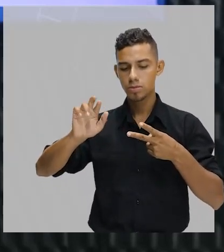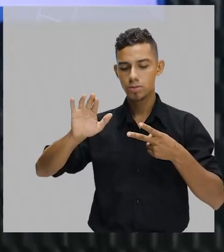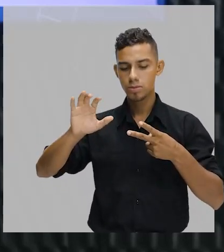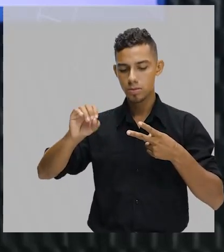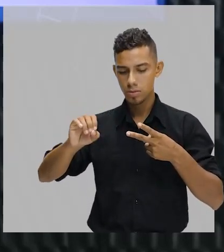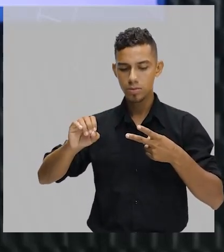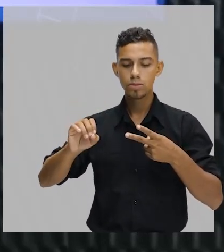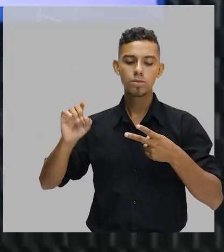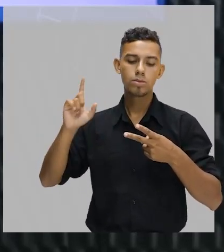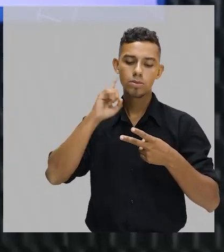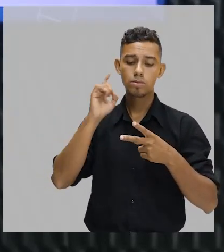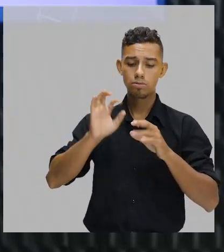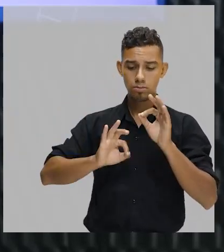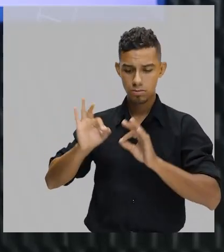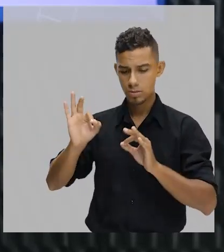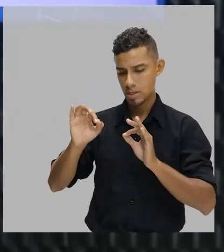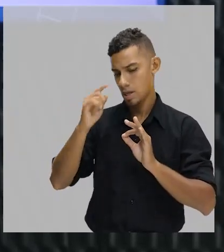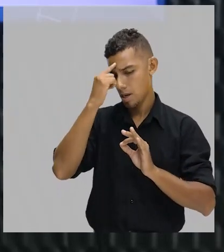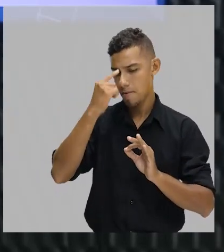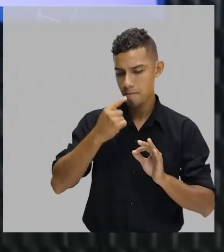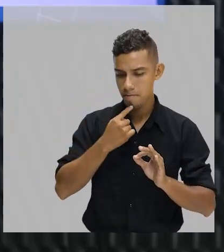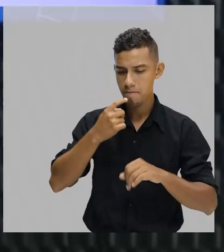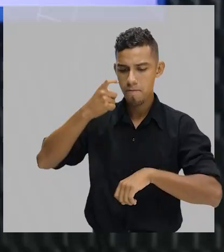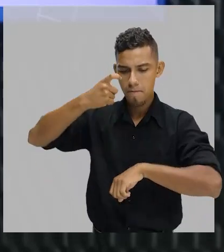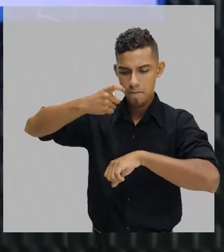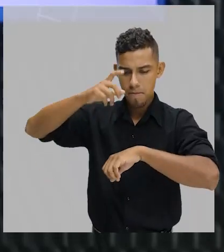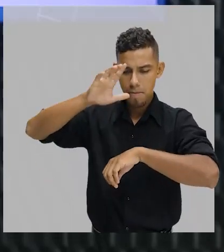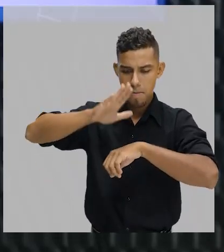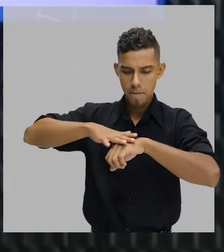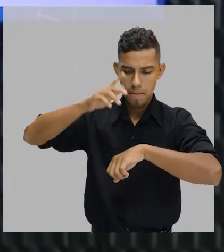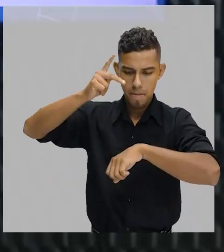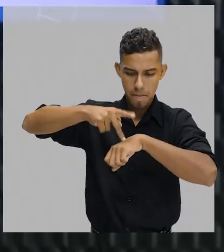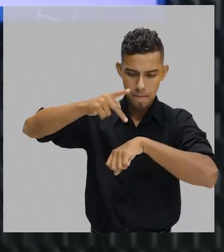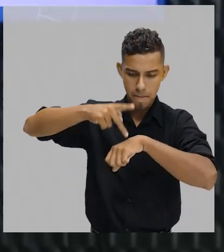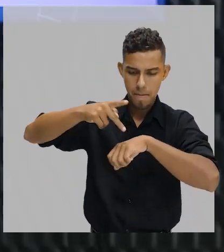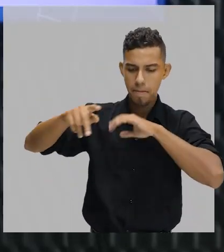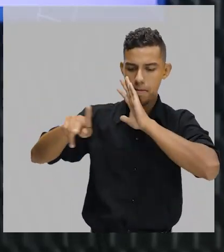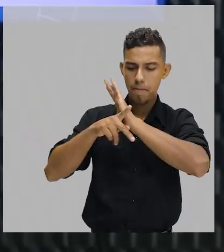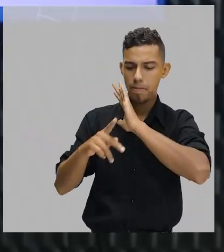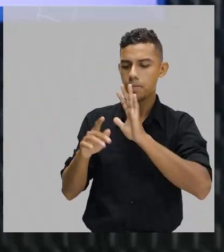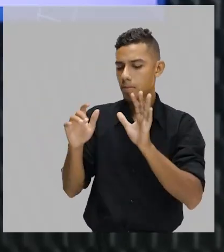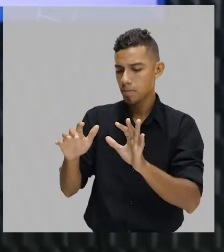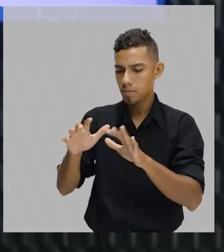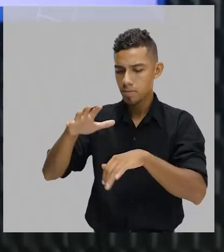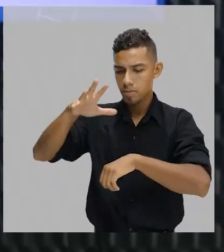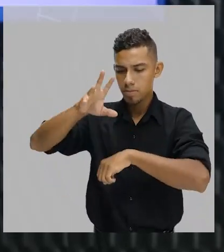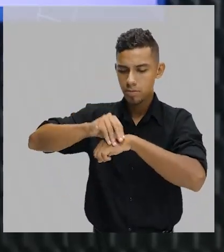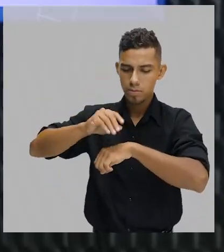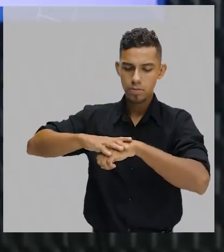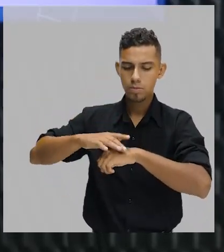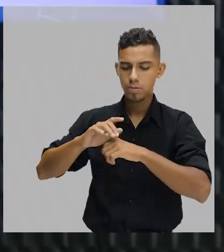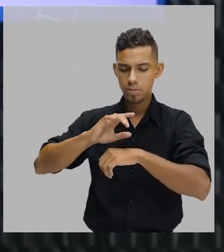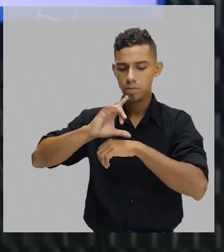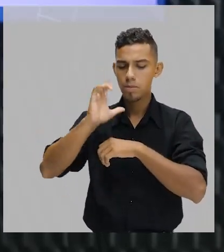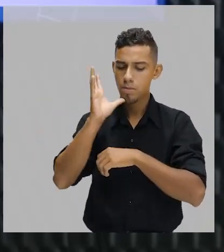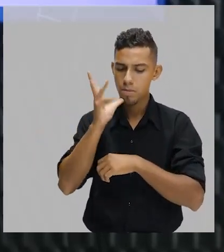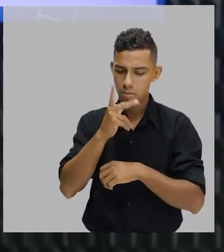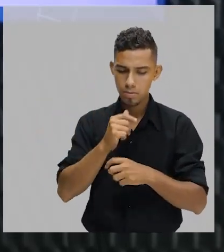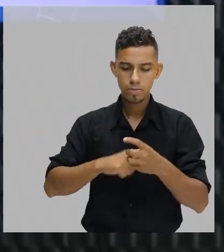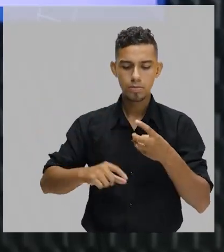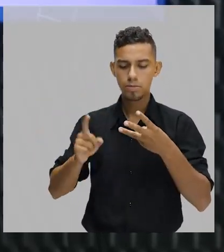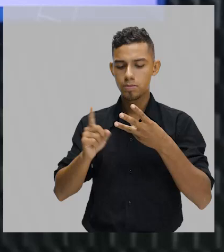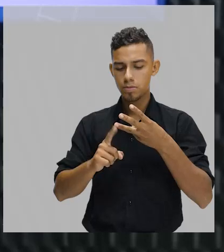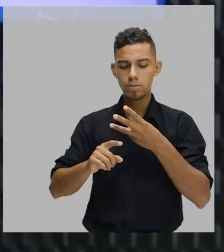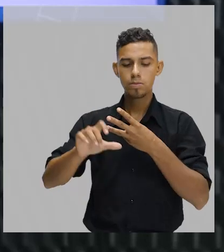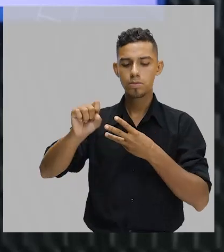sobre uma pedra e transferida para um suporte. A mesma coisa, você vai esculpir na pedra e ter a matriz. Como é pedra, ela demora mais tempo. E a serigrafia,